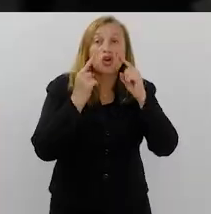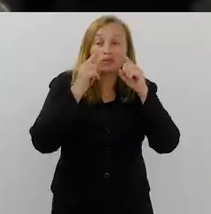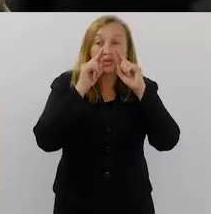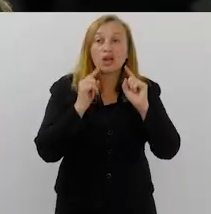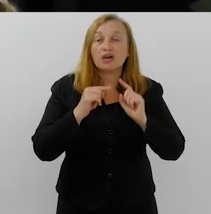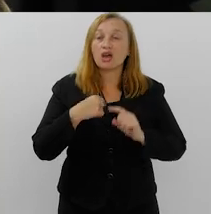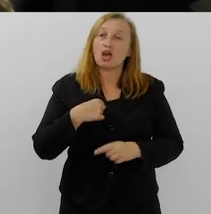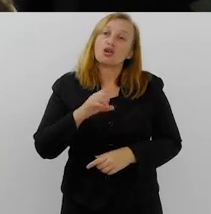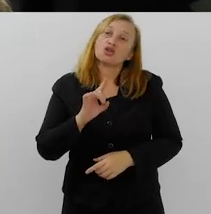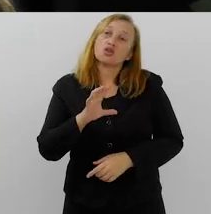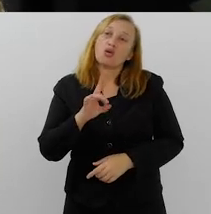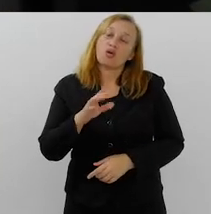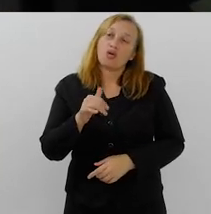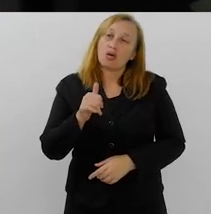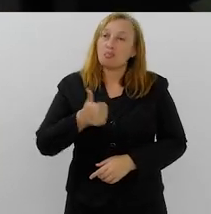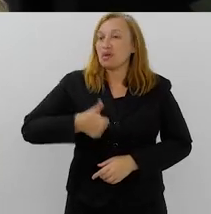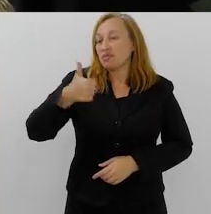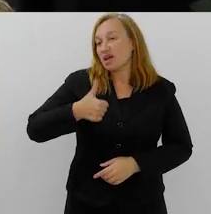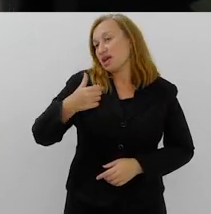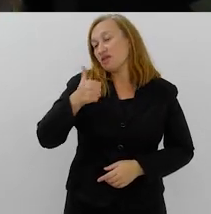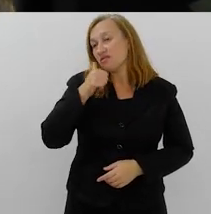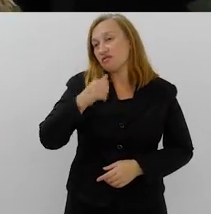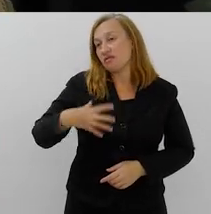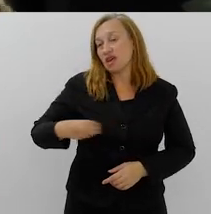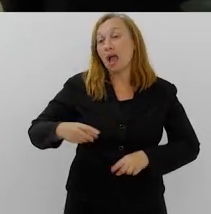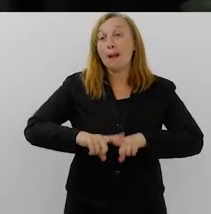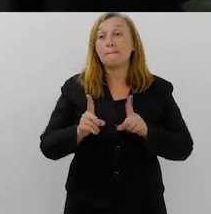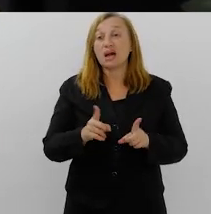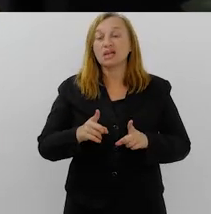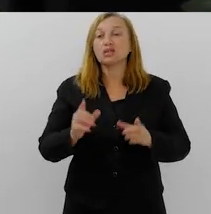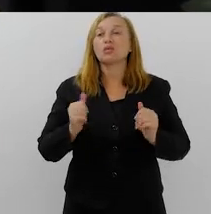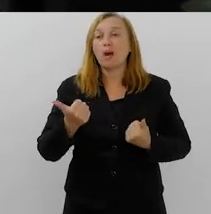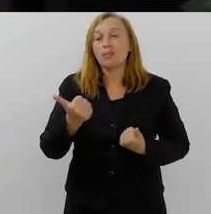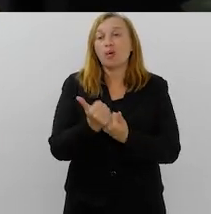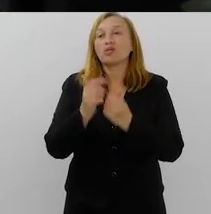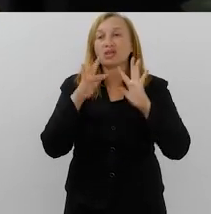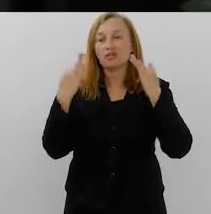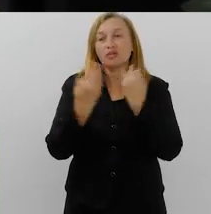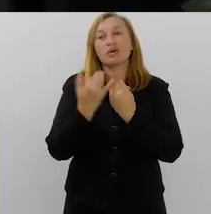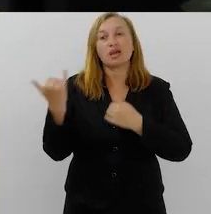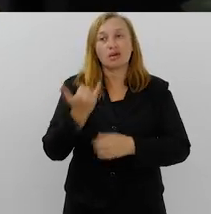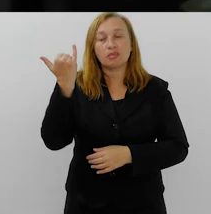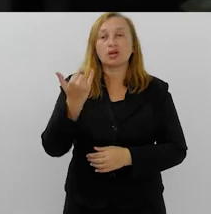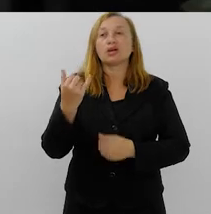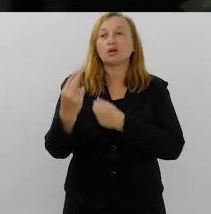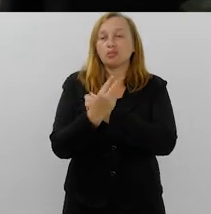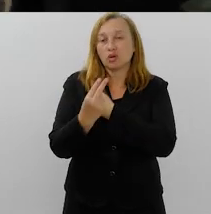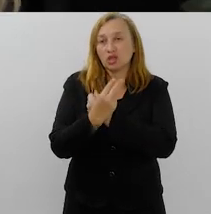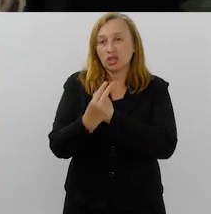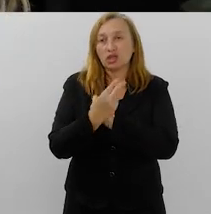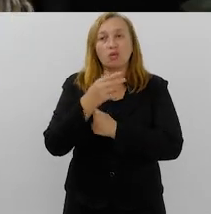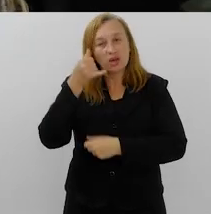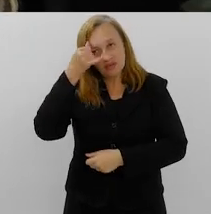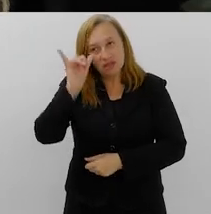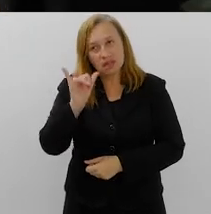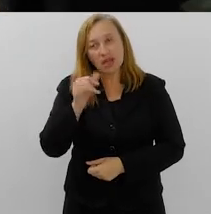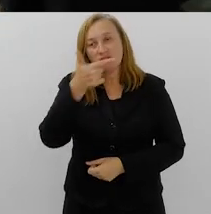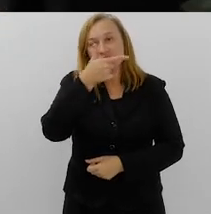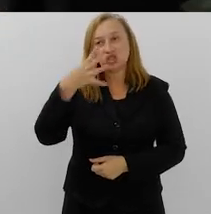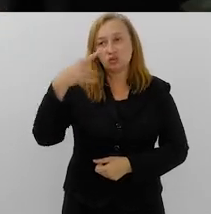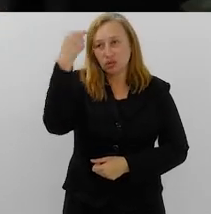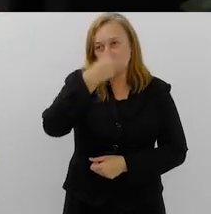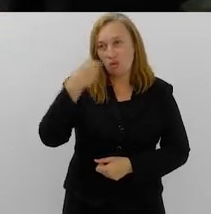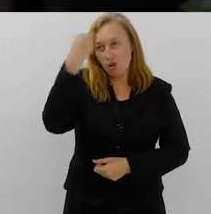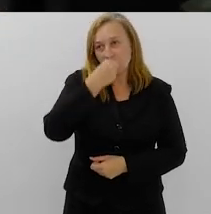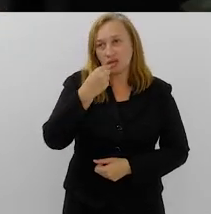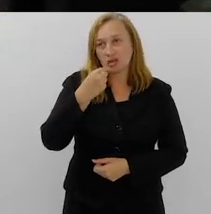ela só chorava chorava por ser filha única Talvez seja isso mas o apoio familiar é muito importante e tem que se cuidar tem que